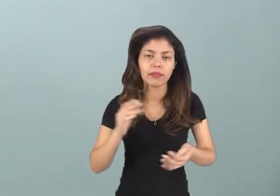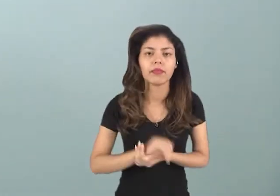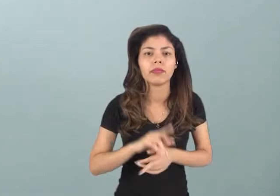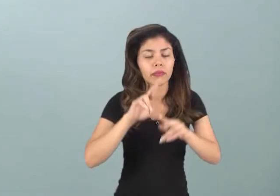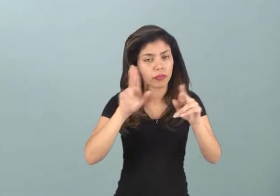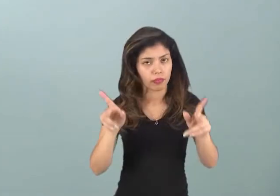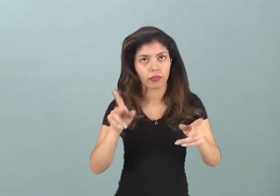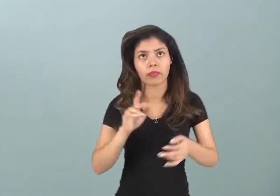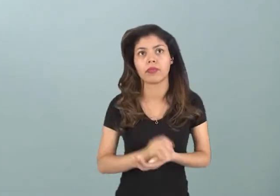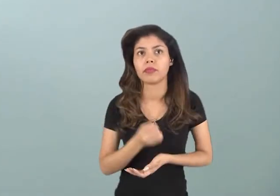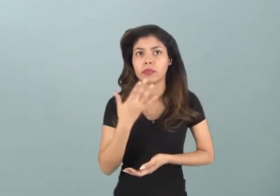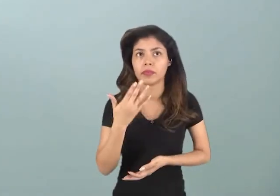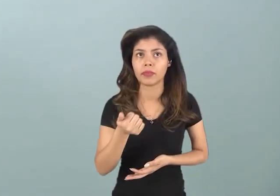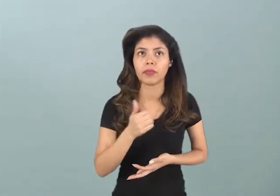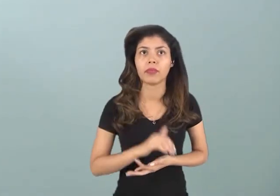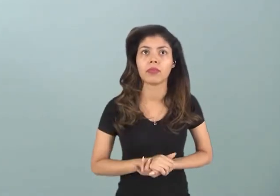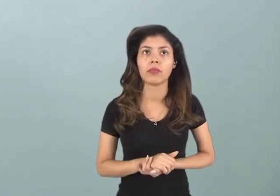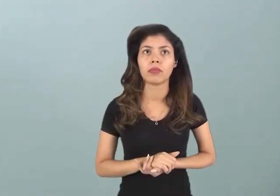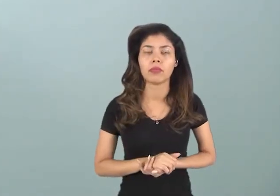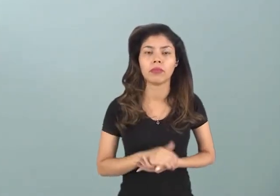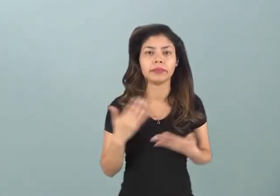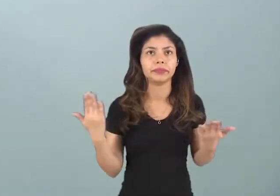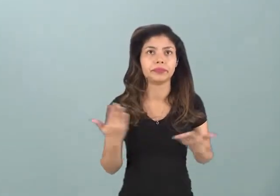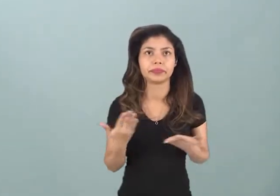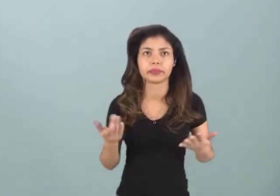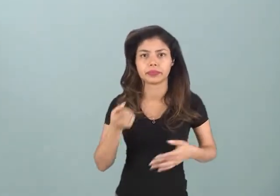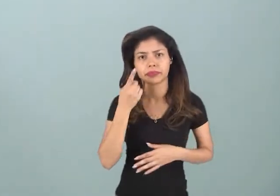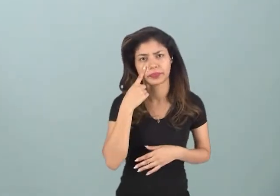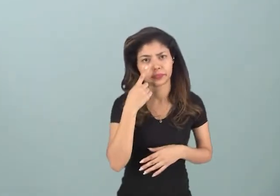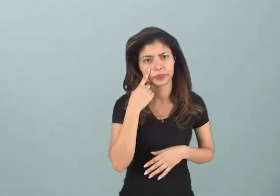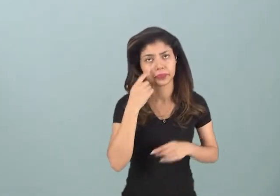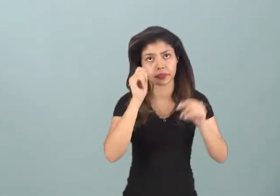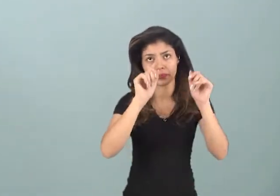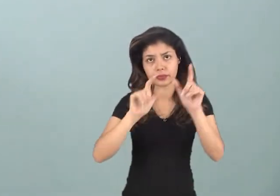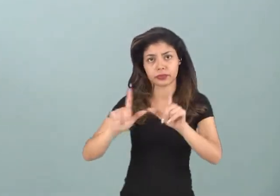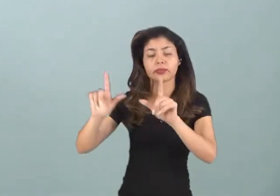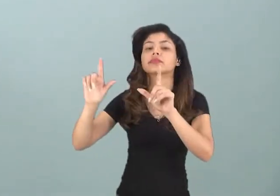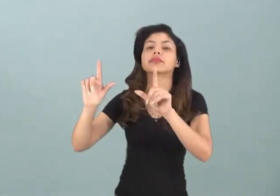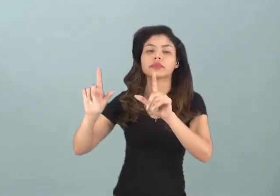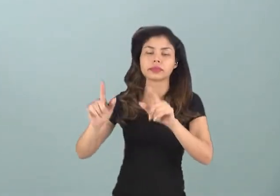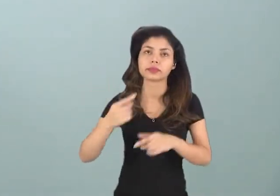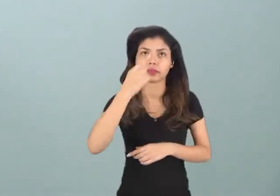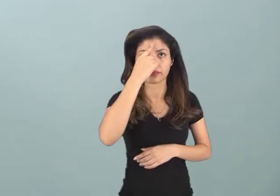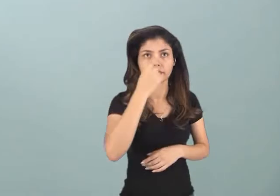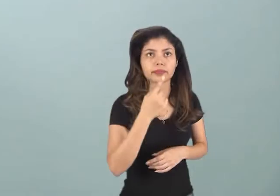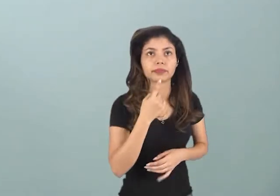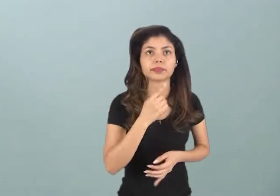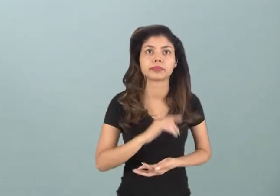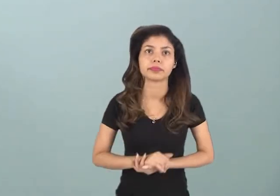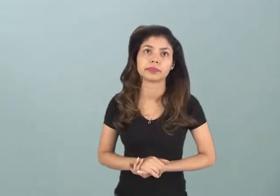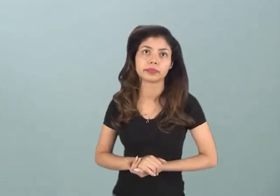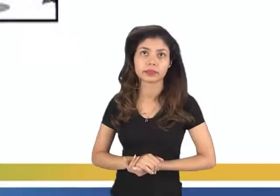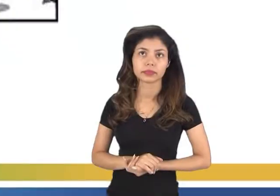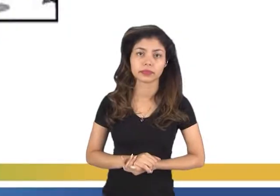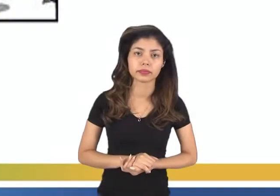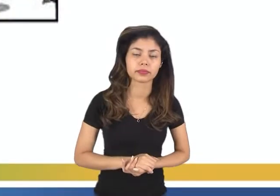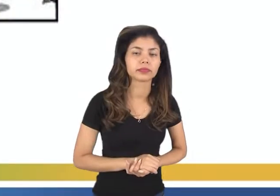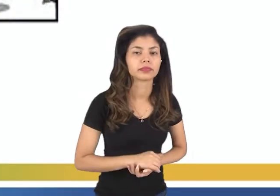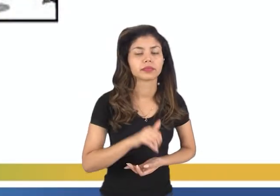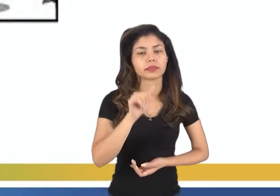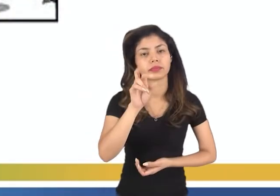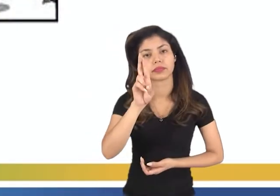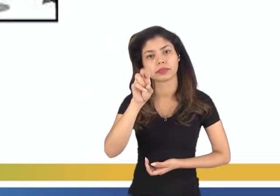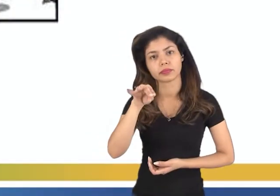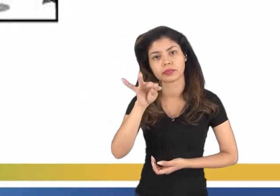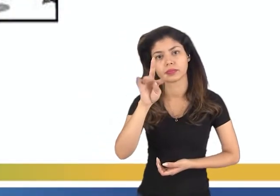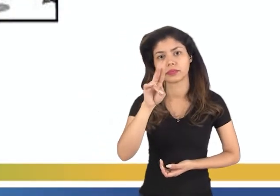essa é a diferença, tá bom? Agora, eu quero que vocês observem o texto que está aí na imagem de vocês. Esse é o Armandinho, né? Na tela de vocês